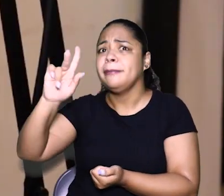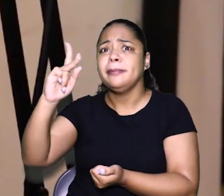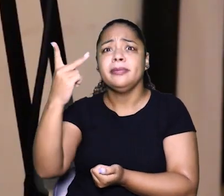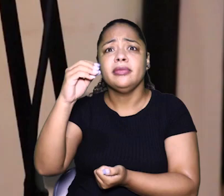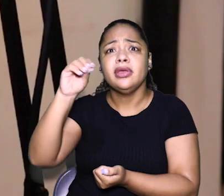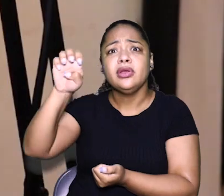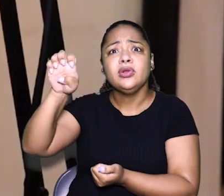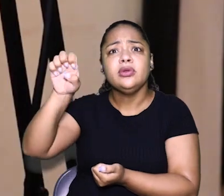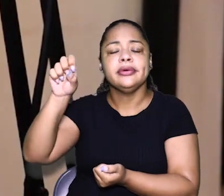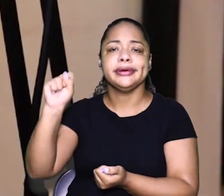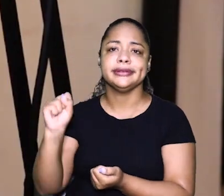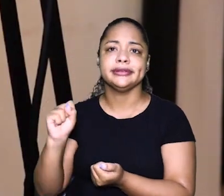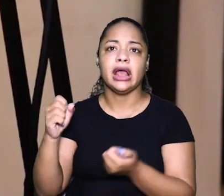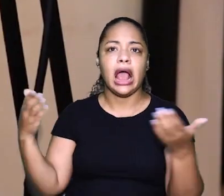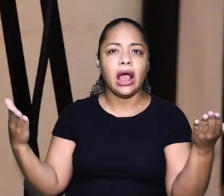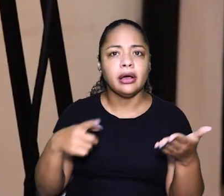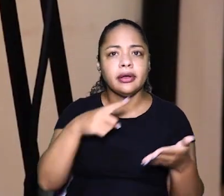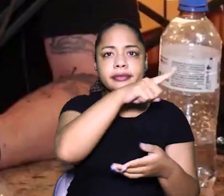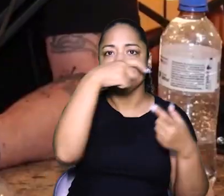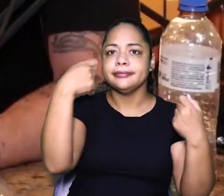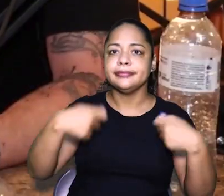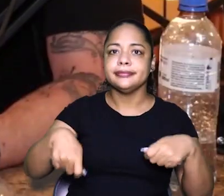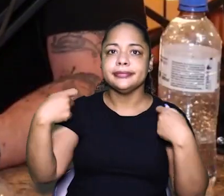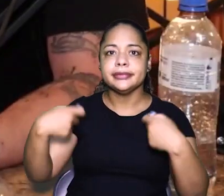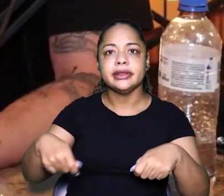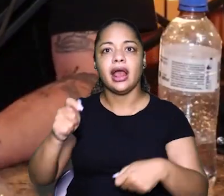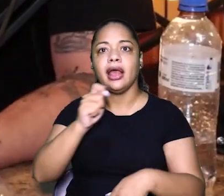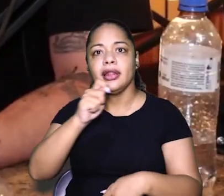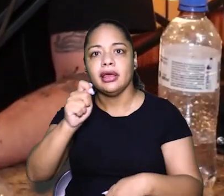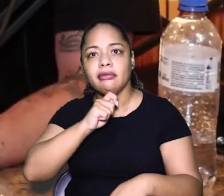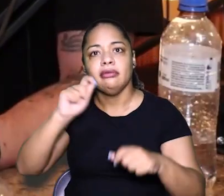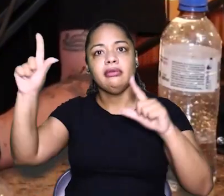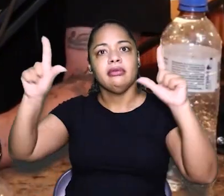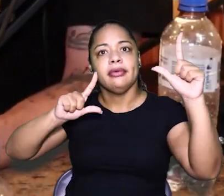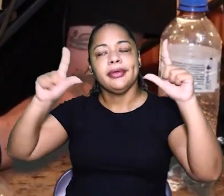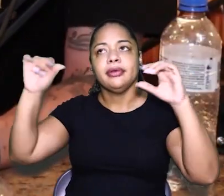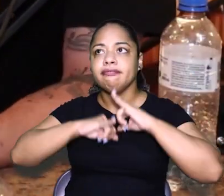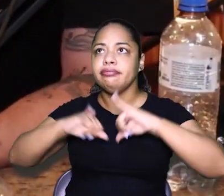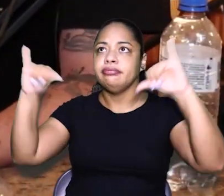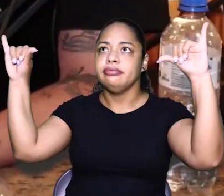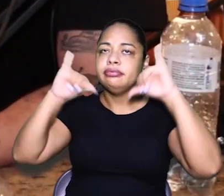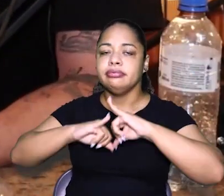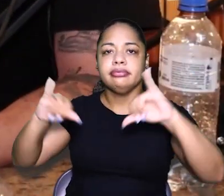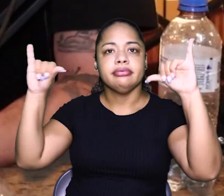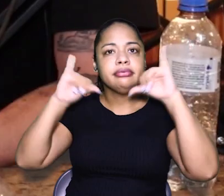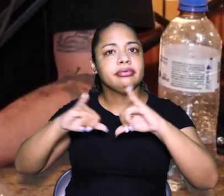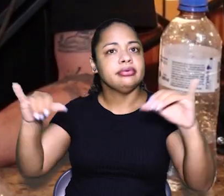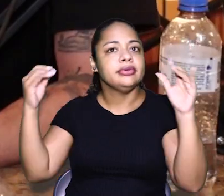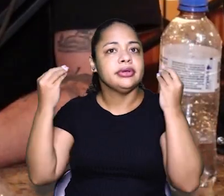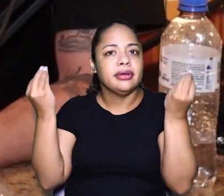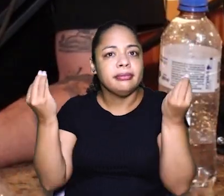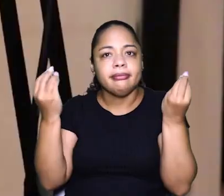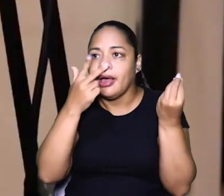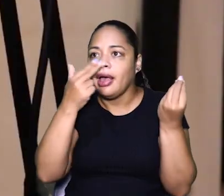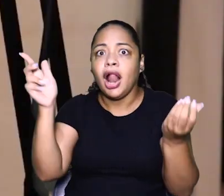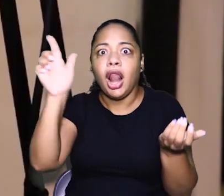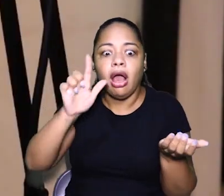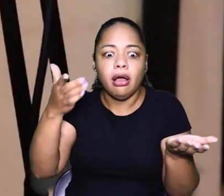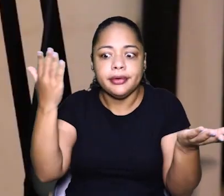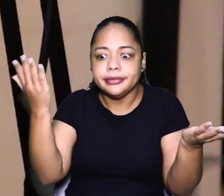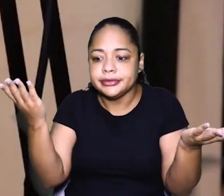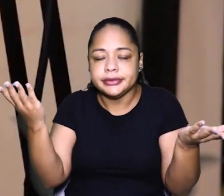que aparecer na imprensa para poder falar algo que soaria o óbvio? É. Realmente